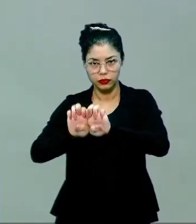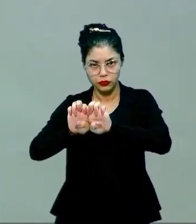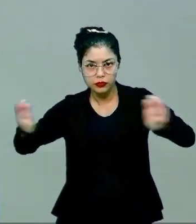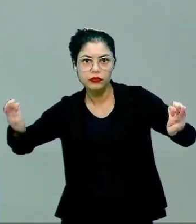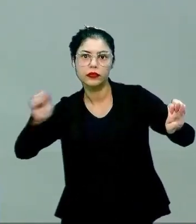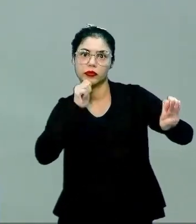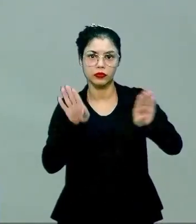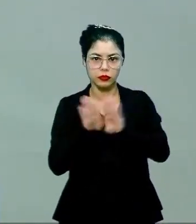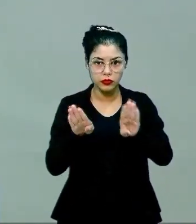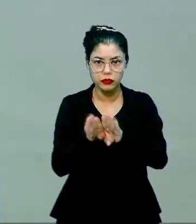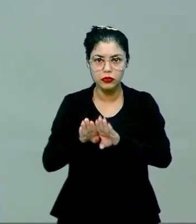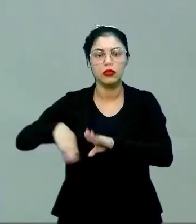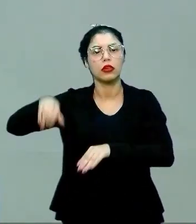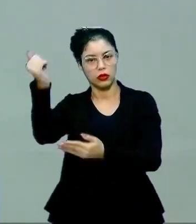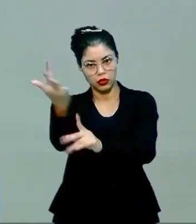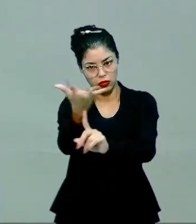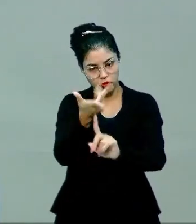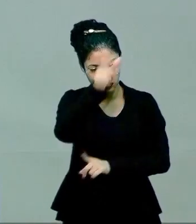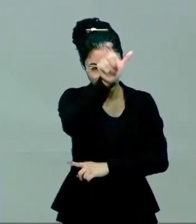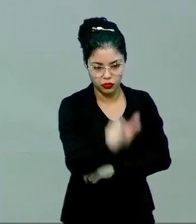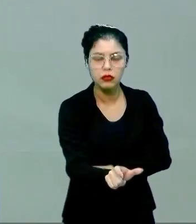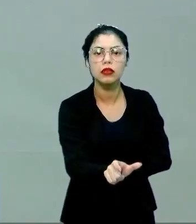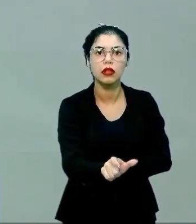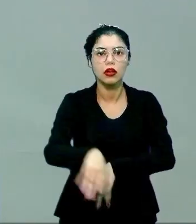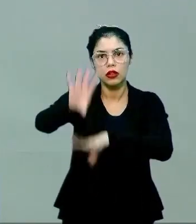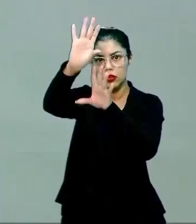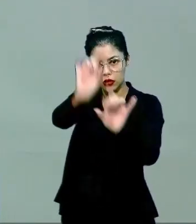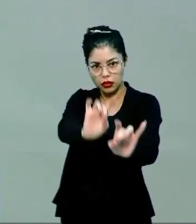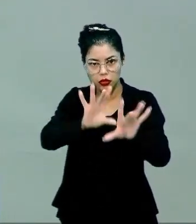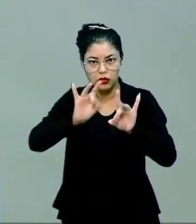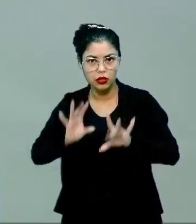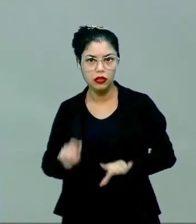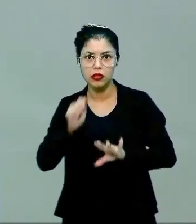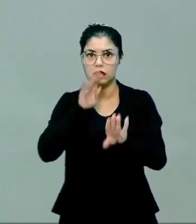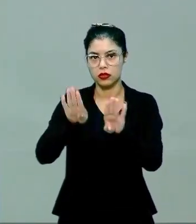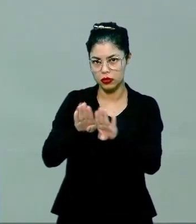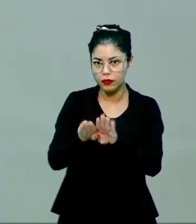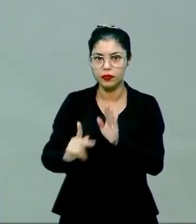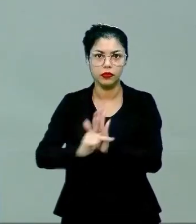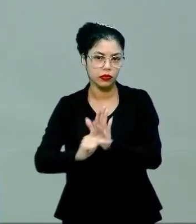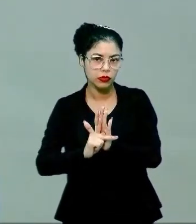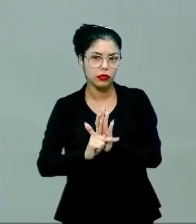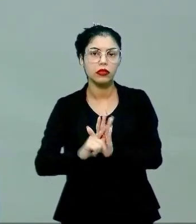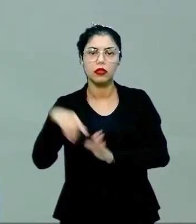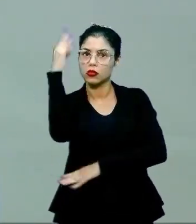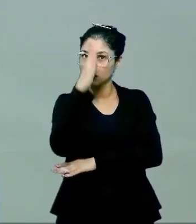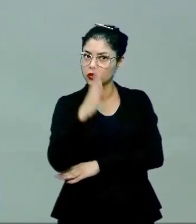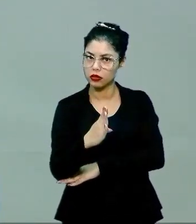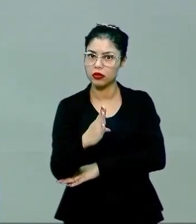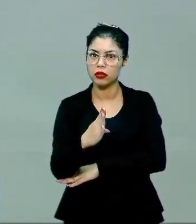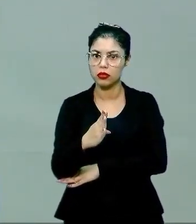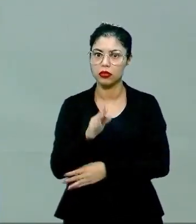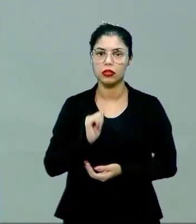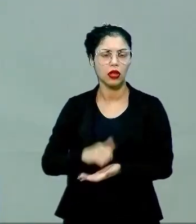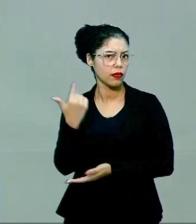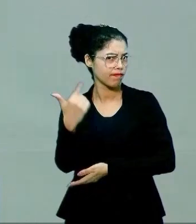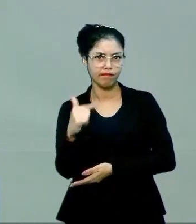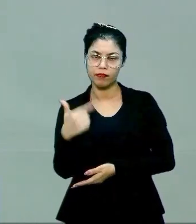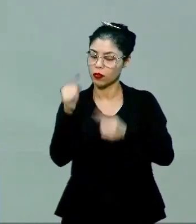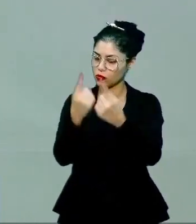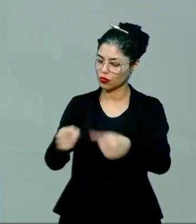artistas, eles vieram justamente com essa estética do barroco que estava na Europa. Chegaram no Brasil, porém no Brasil nós não temos